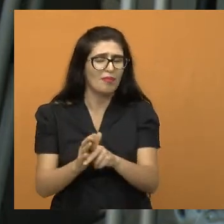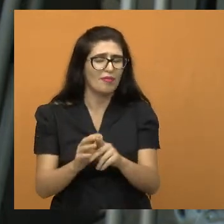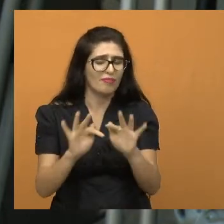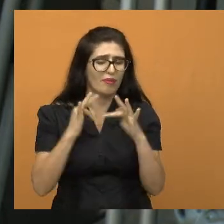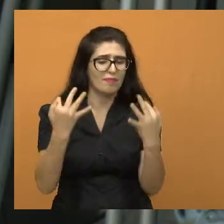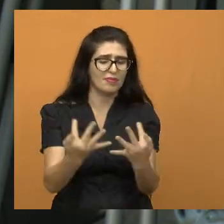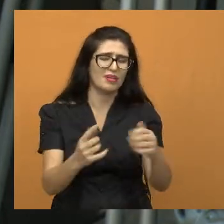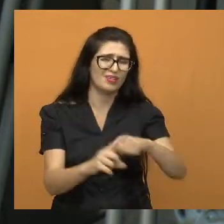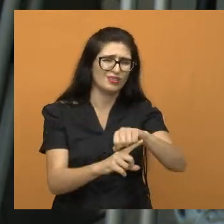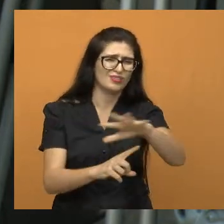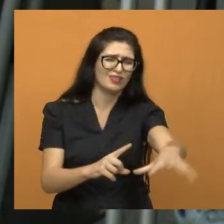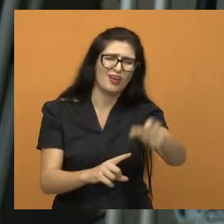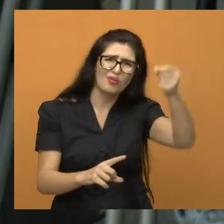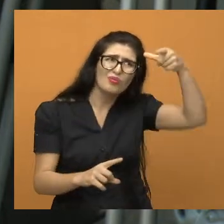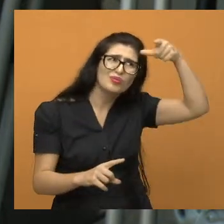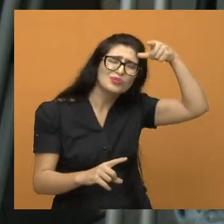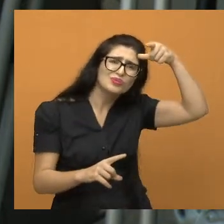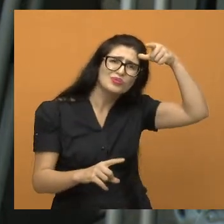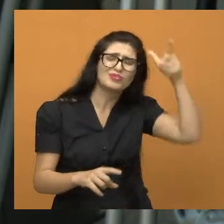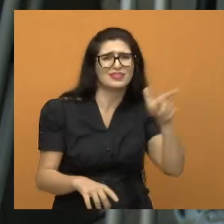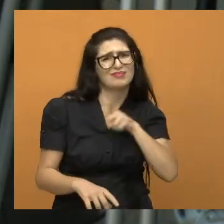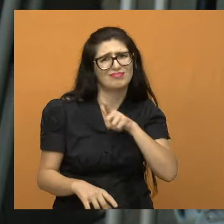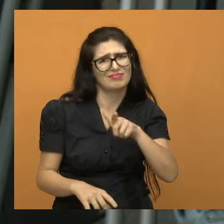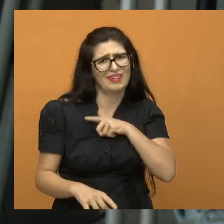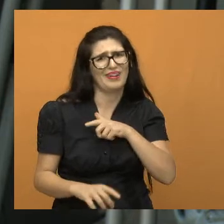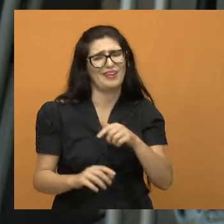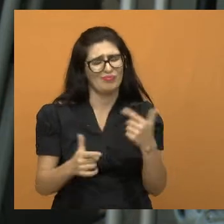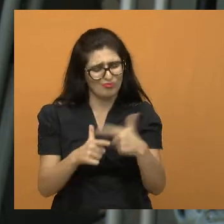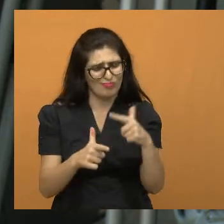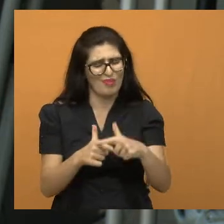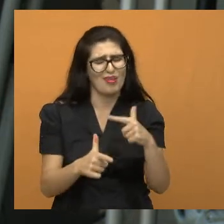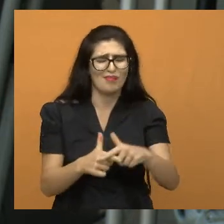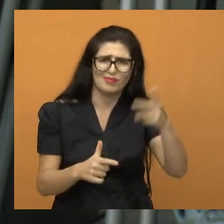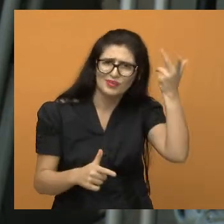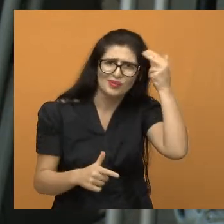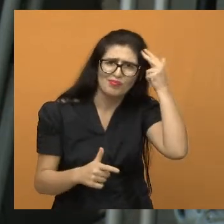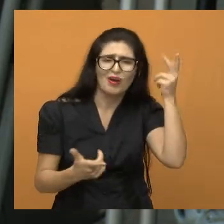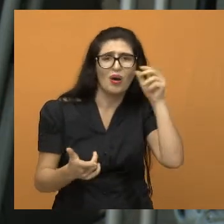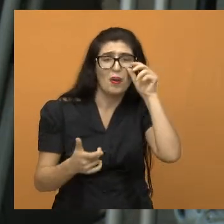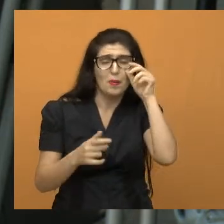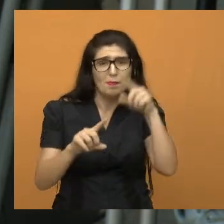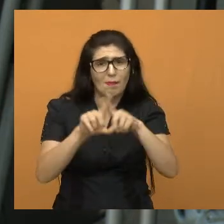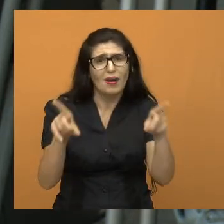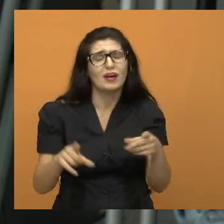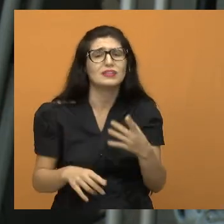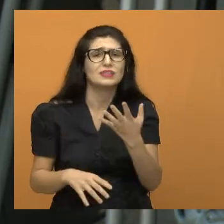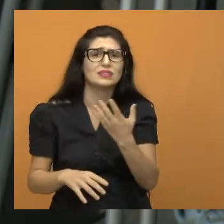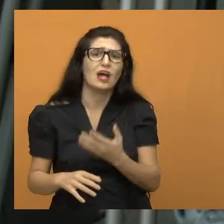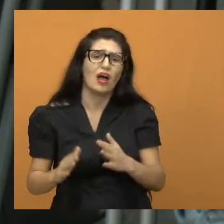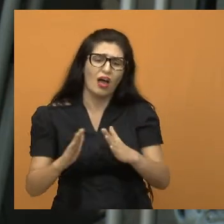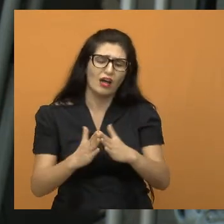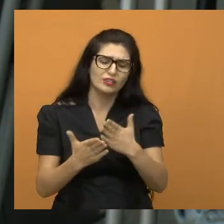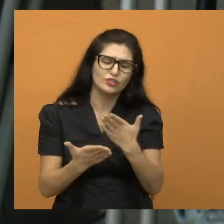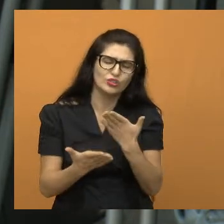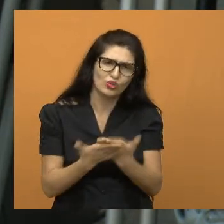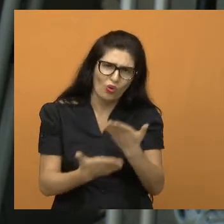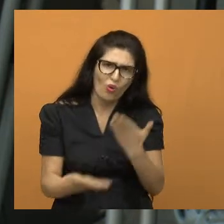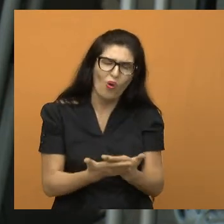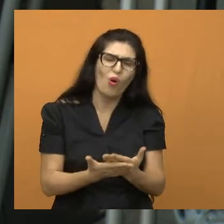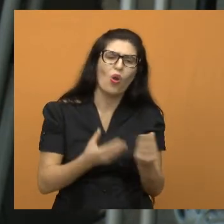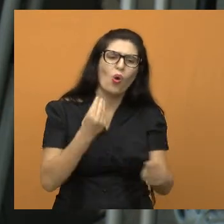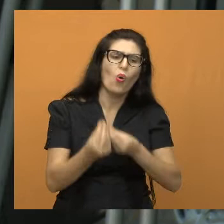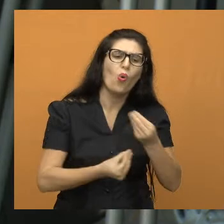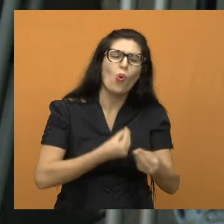de violência que existe na nossa sociedade. E quando a gente vê uma escola trabalhando essa questão da paz, né, como